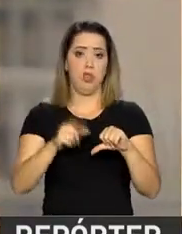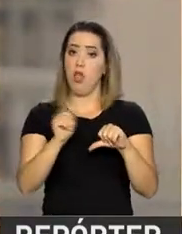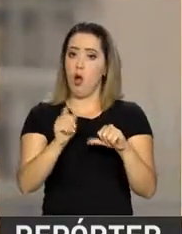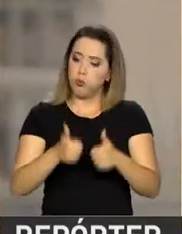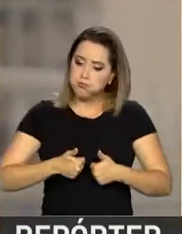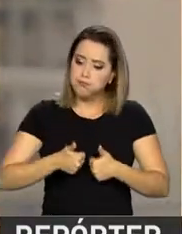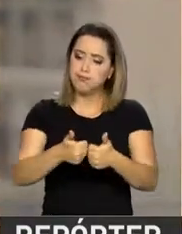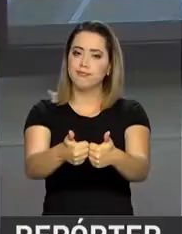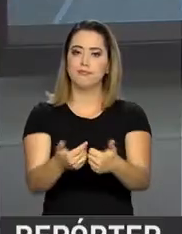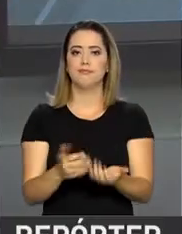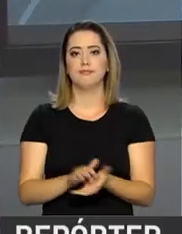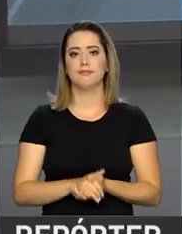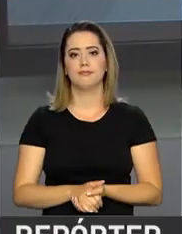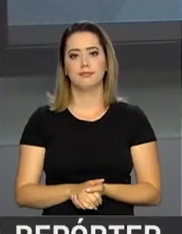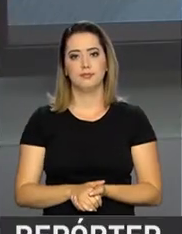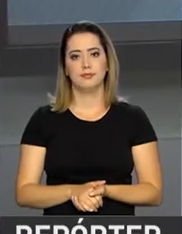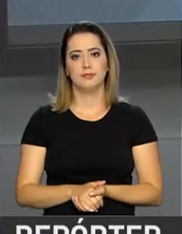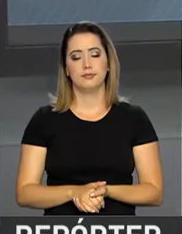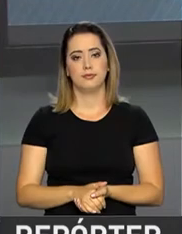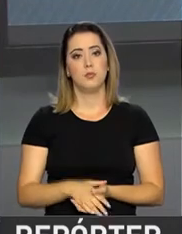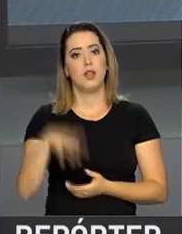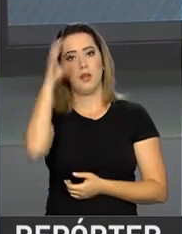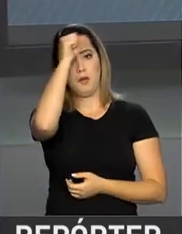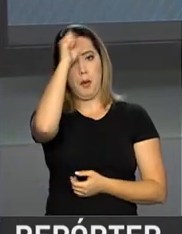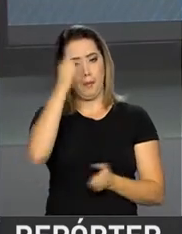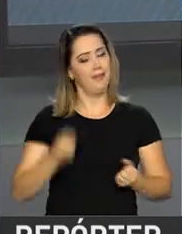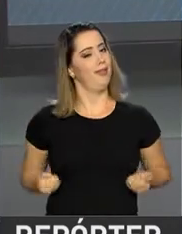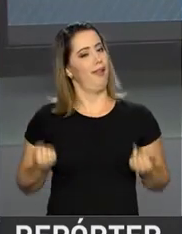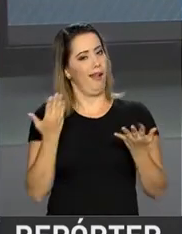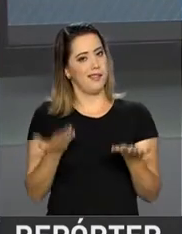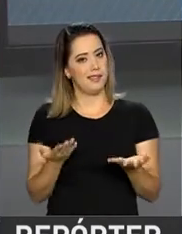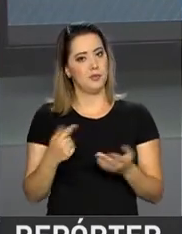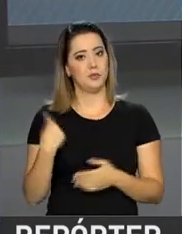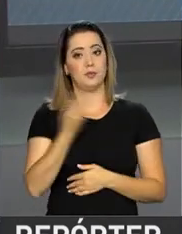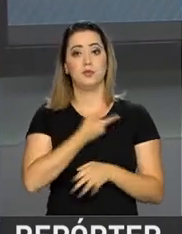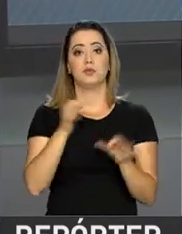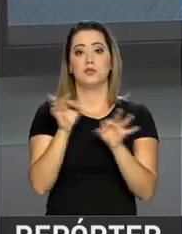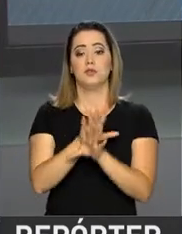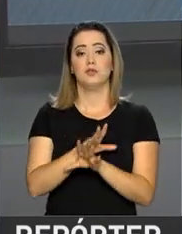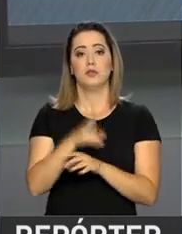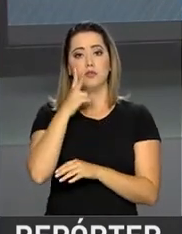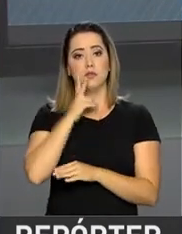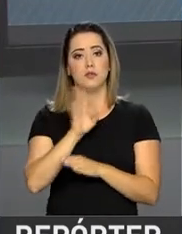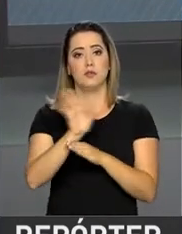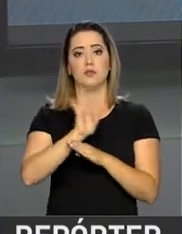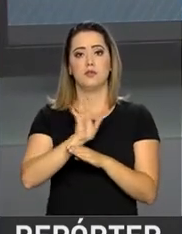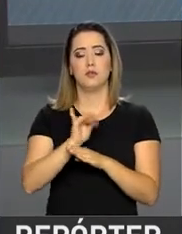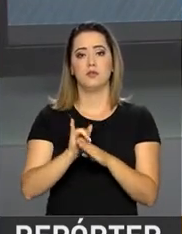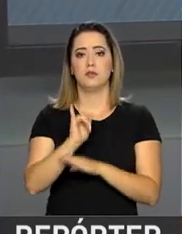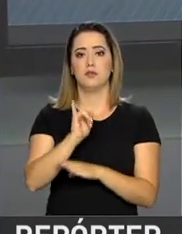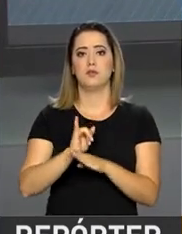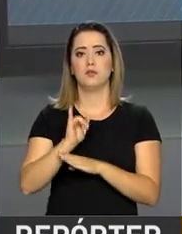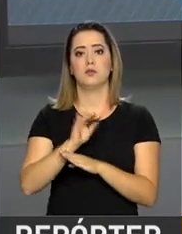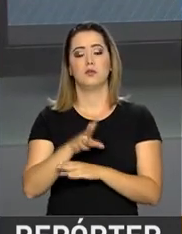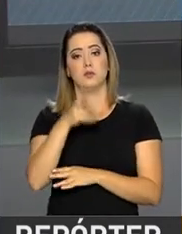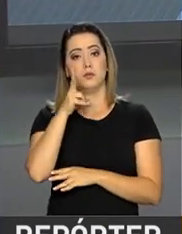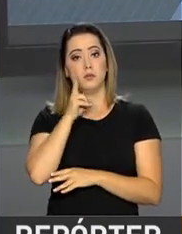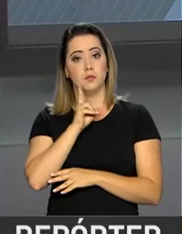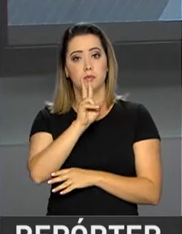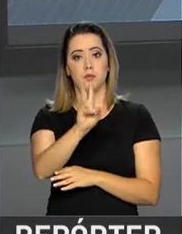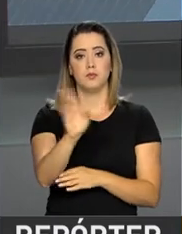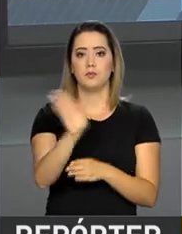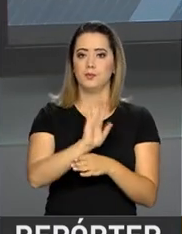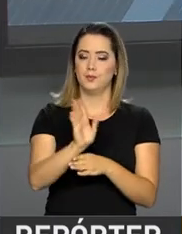coisas que gosto de fazer é aprender a gastar né nós ficamos por aqui e reveja nossas reportagens no youtube